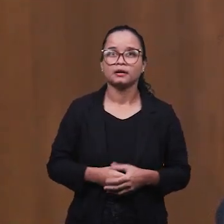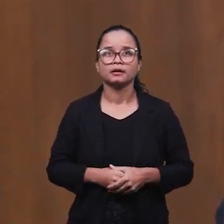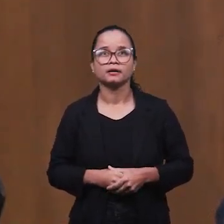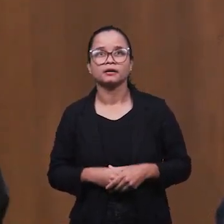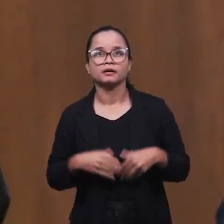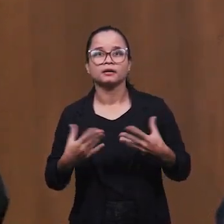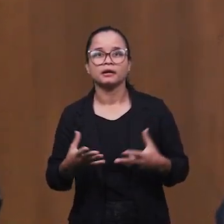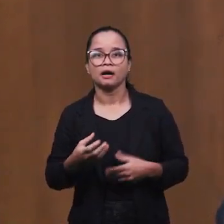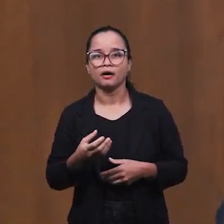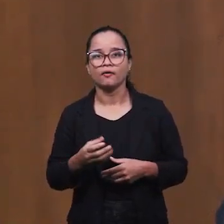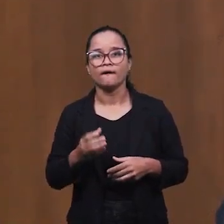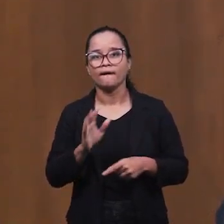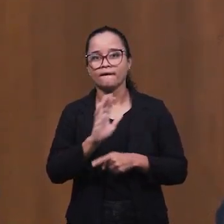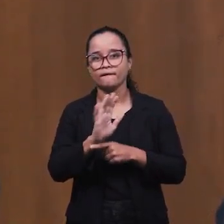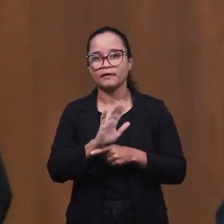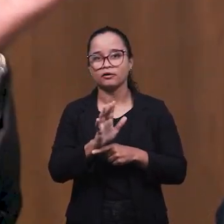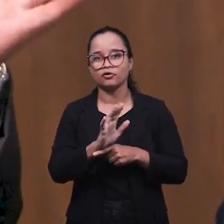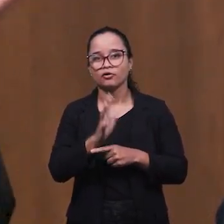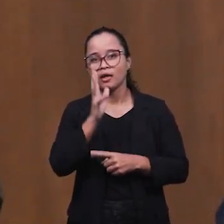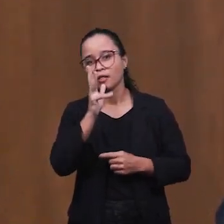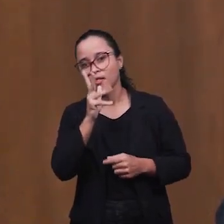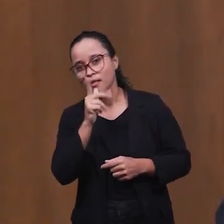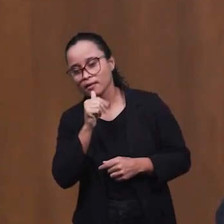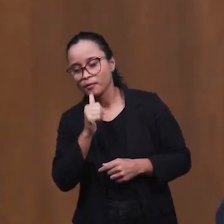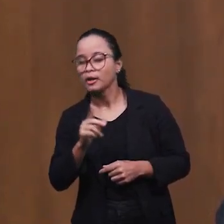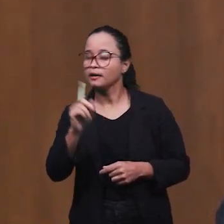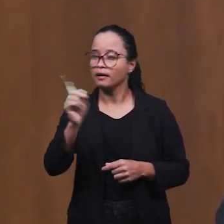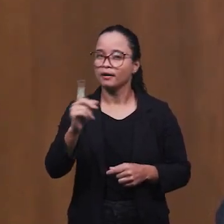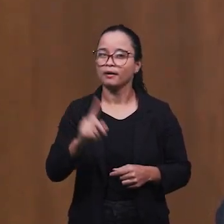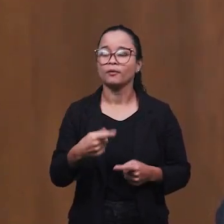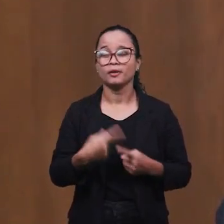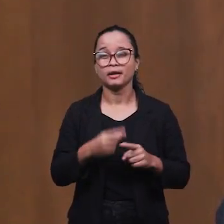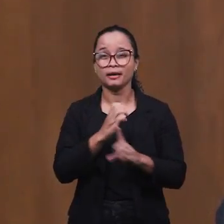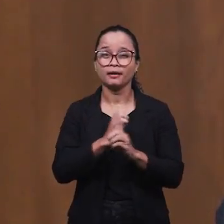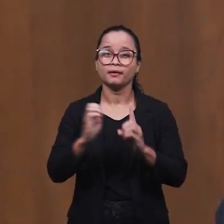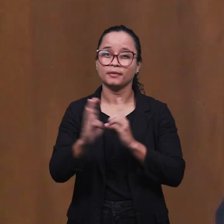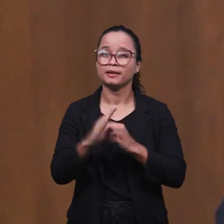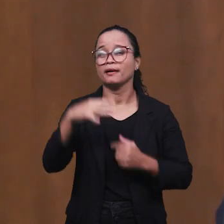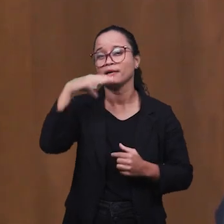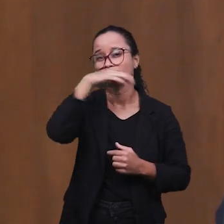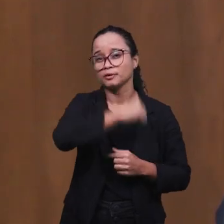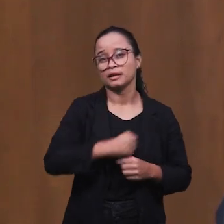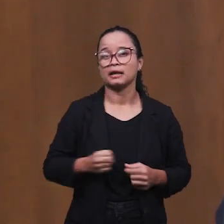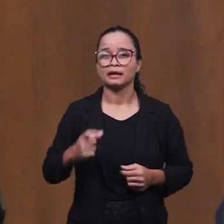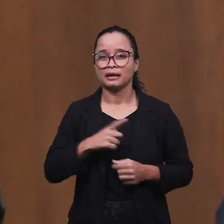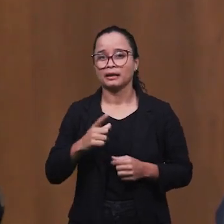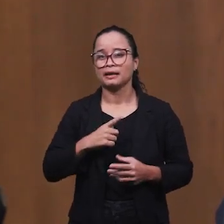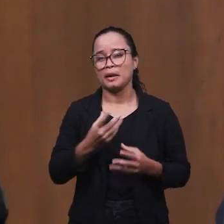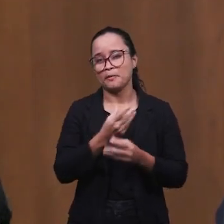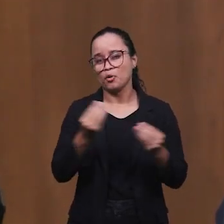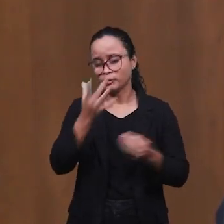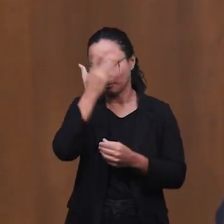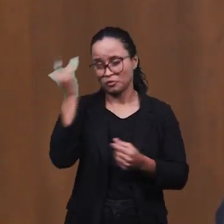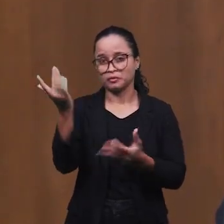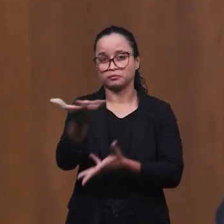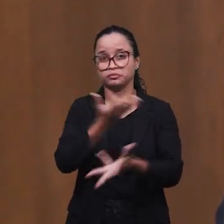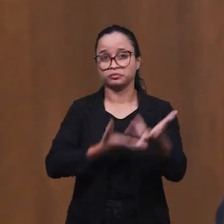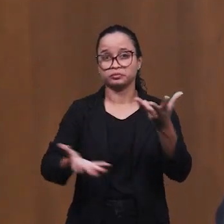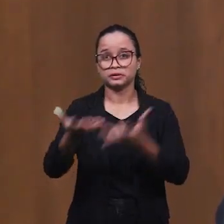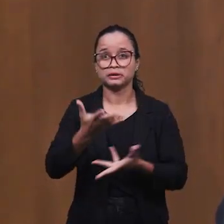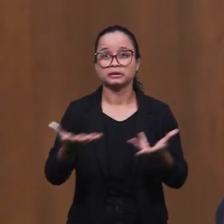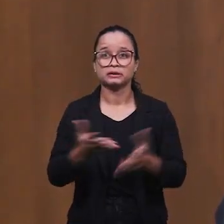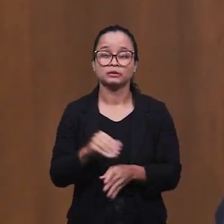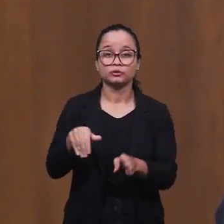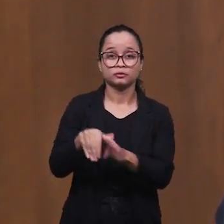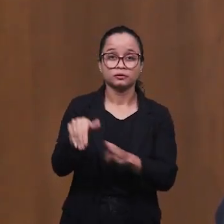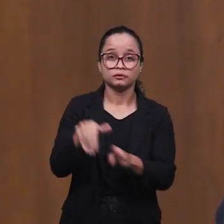seja vídeo muito longo, porque vídeo muito longo, o nosso período de escola bíblica é pequeno e nós temos uma quantidade imensa de pessoas que participam, né? Então nós